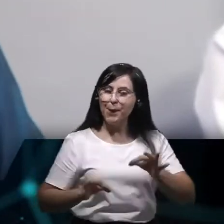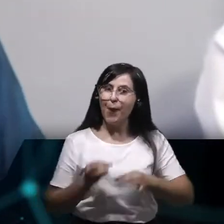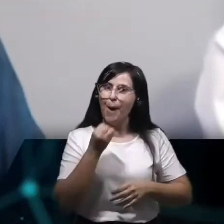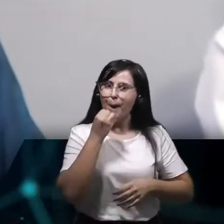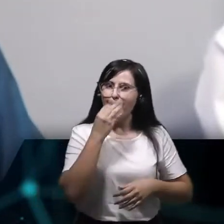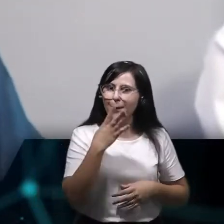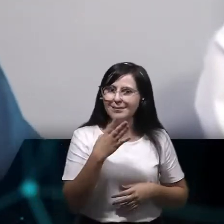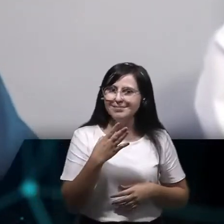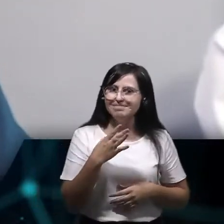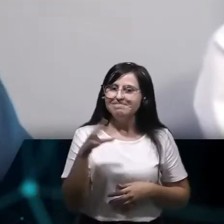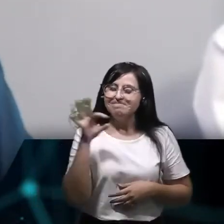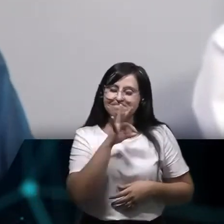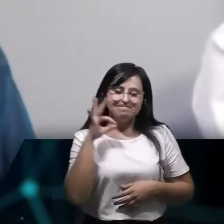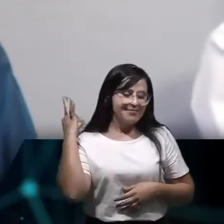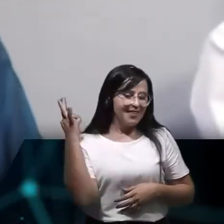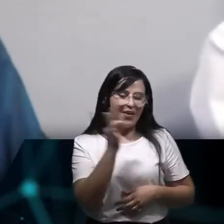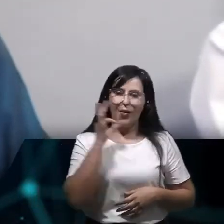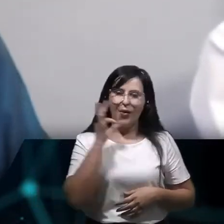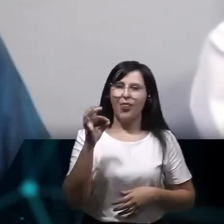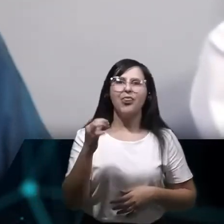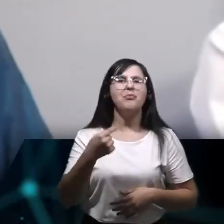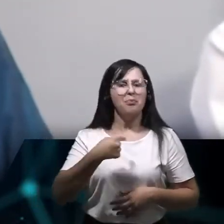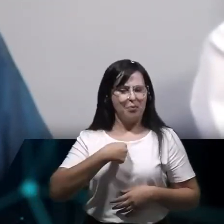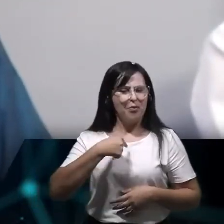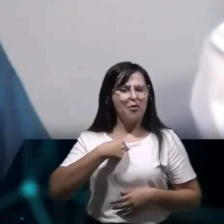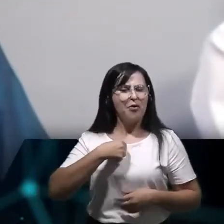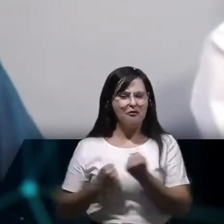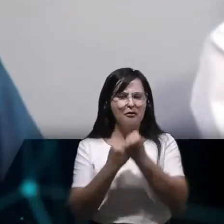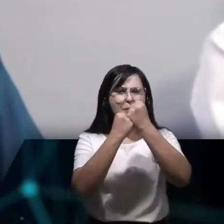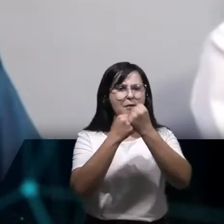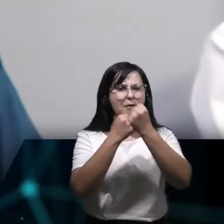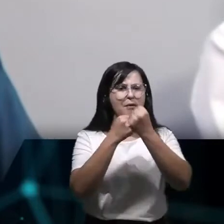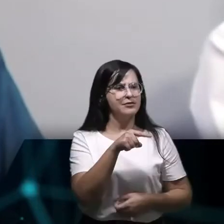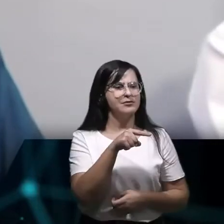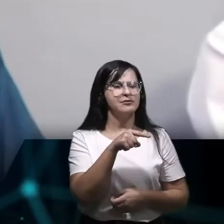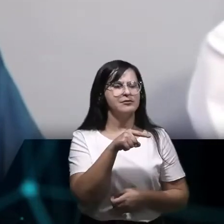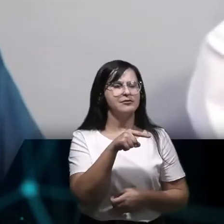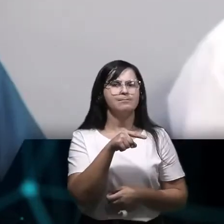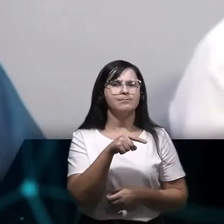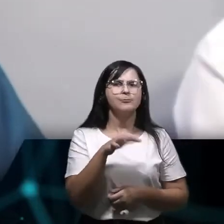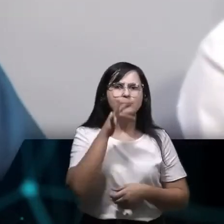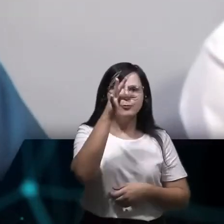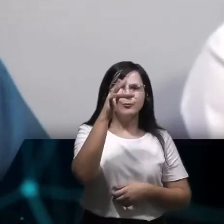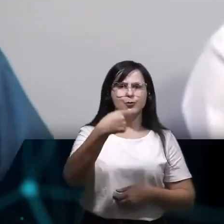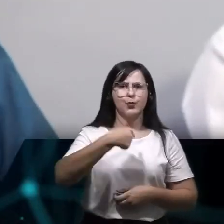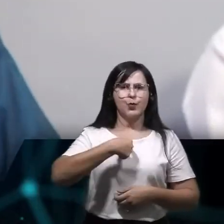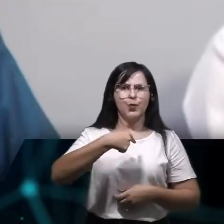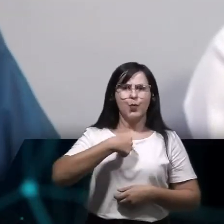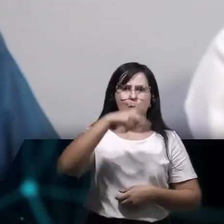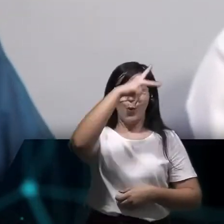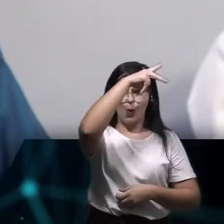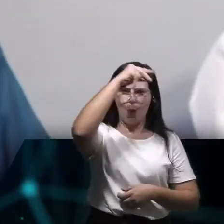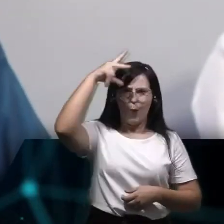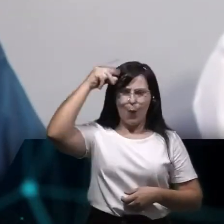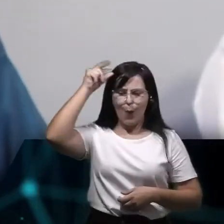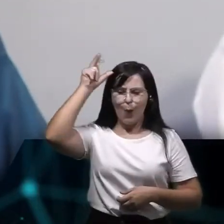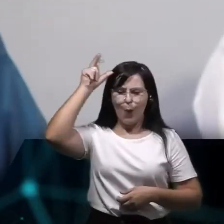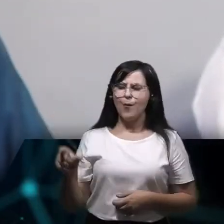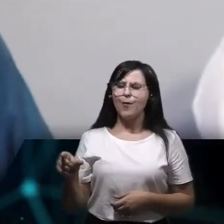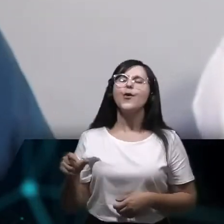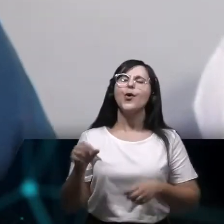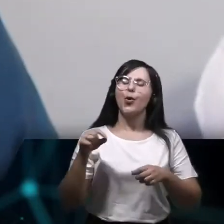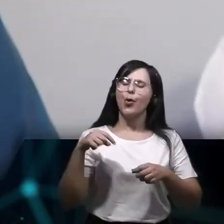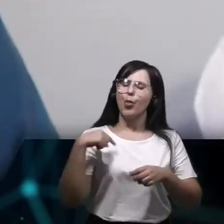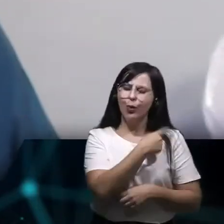é um projeto bom, tem todo o meu apoio. Eu chegando lá, independente de qualquer coisa, a porta da prefeitura vai estar aberta